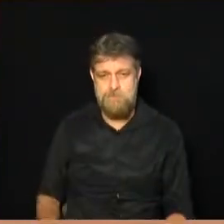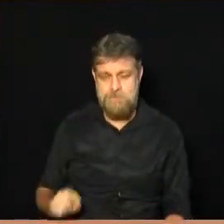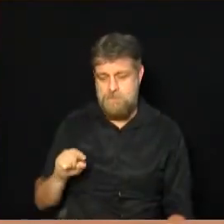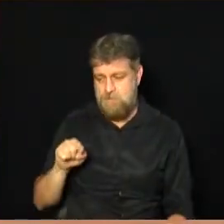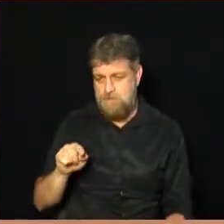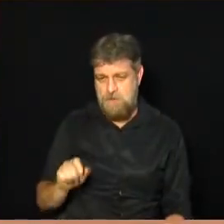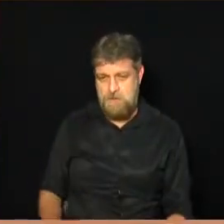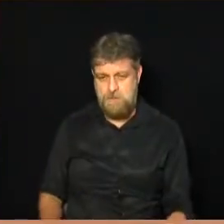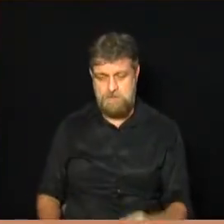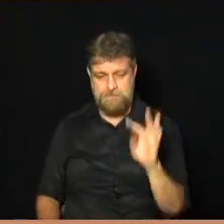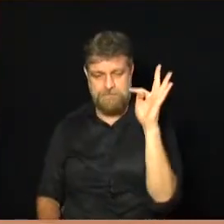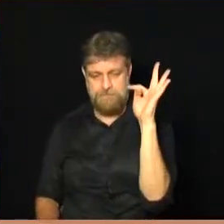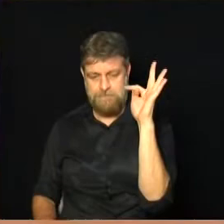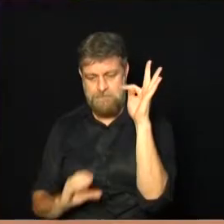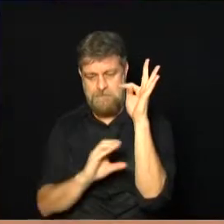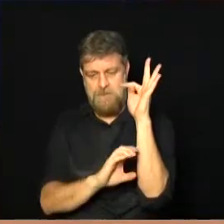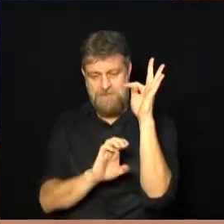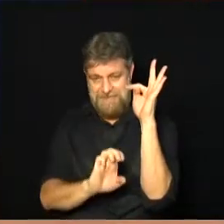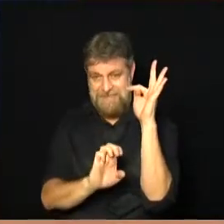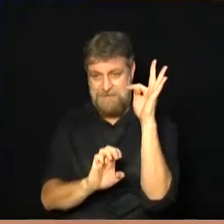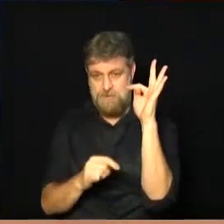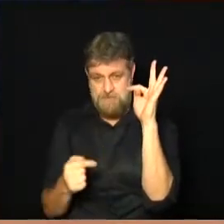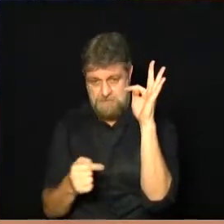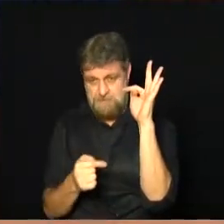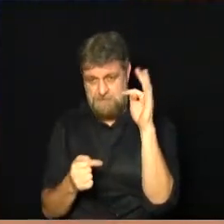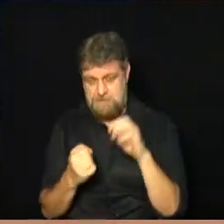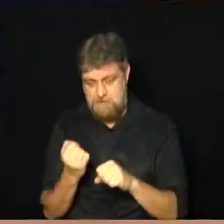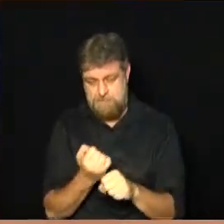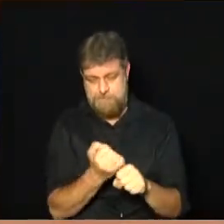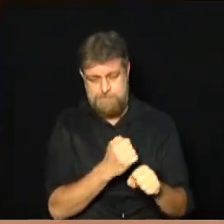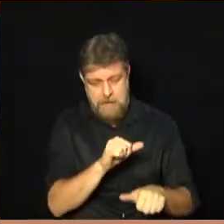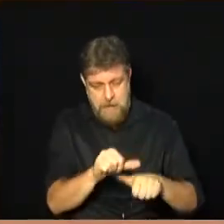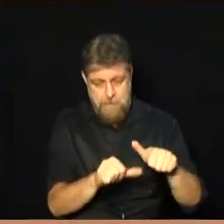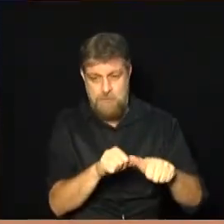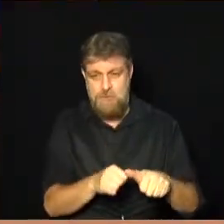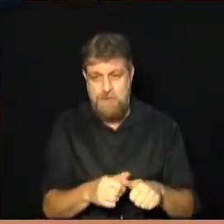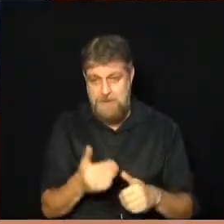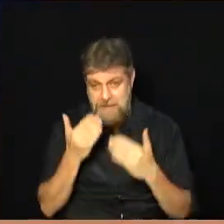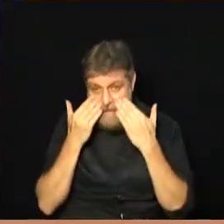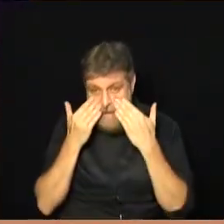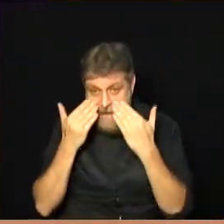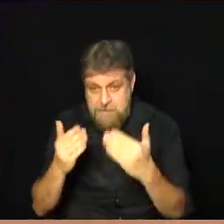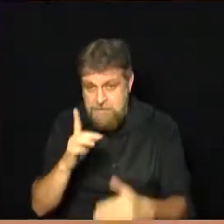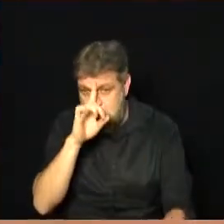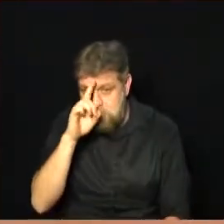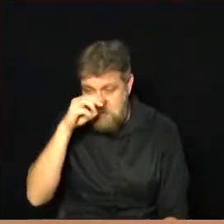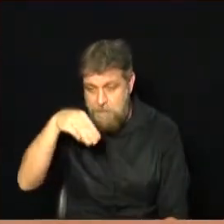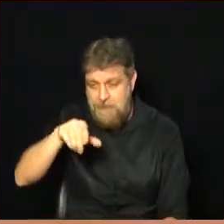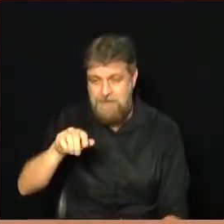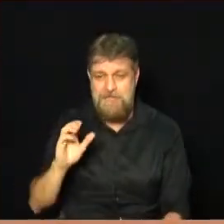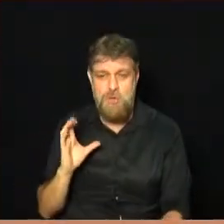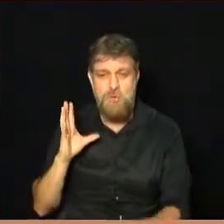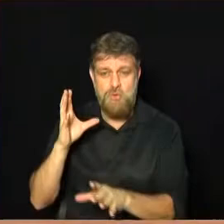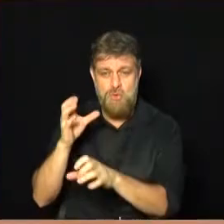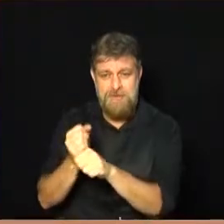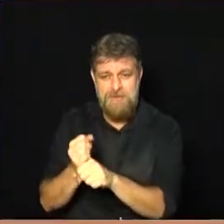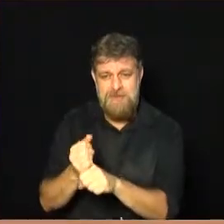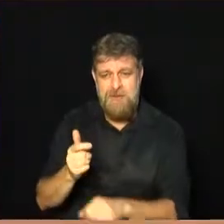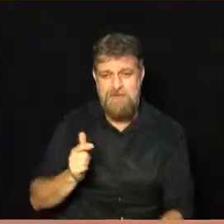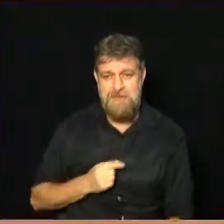do terminal Campos Elíseos e também ali em frente ao Mário Gatti. No total, nós não vamos ter